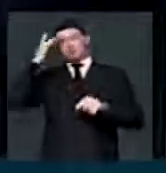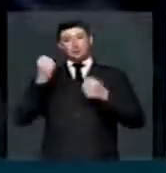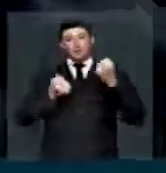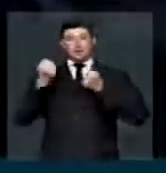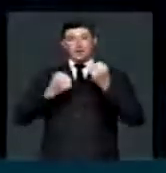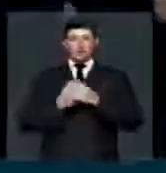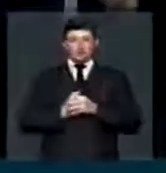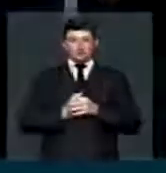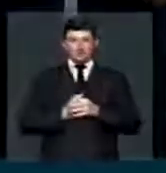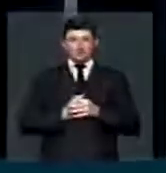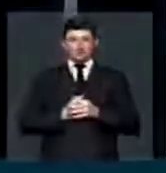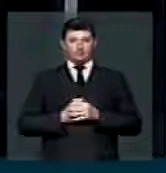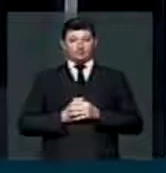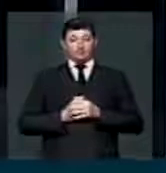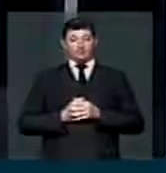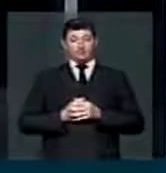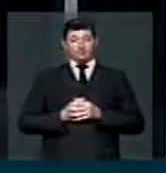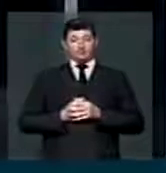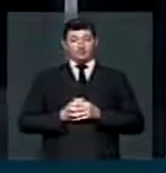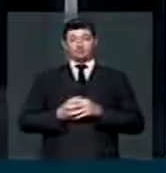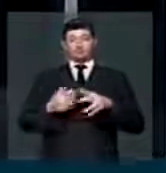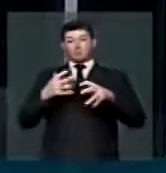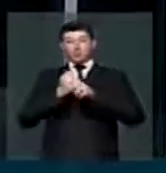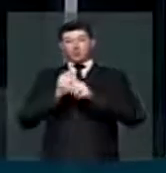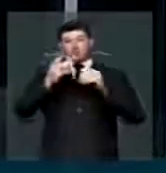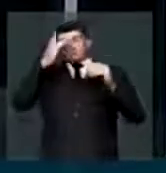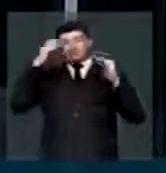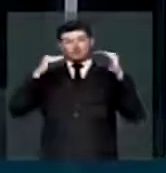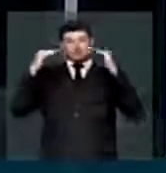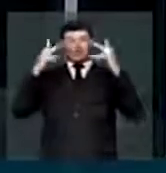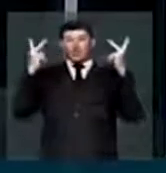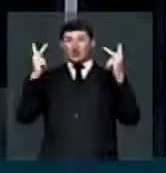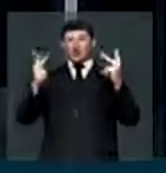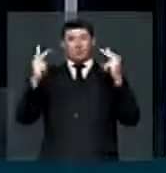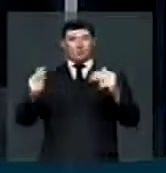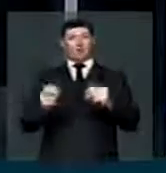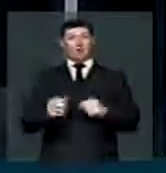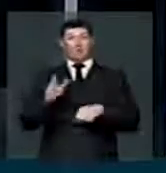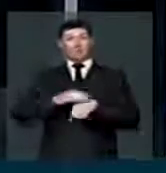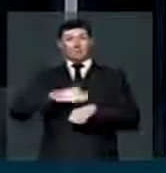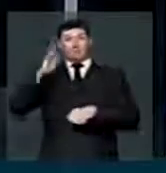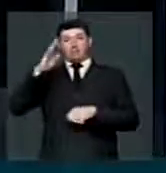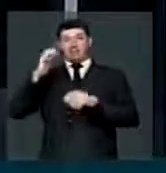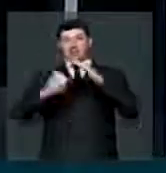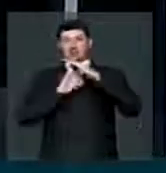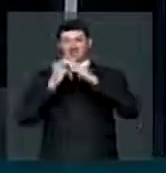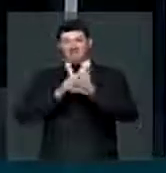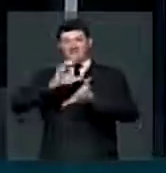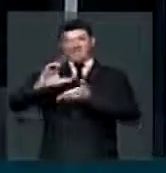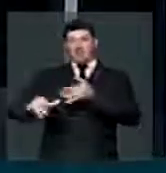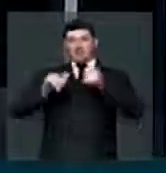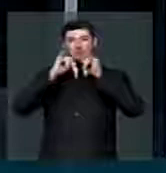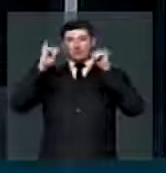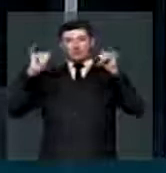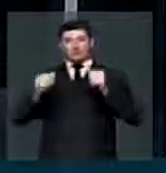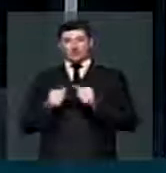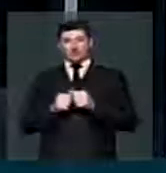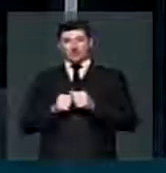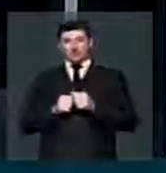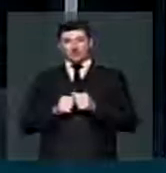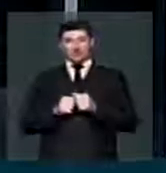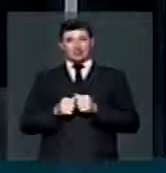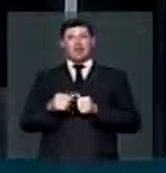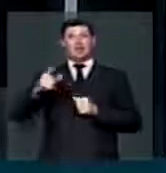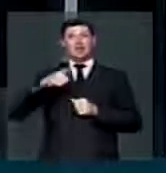trânsito. É diretamente proporcional. Quanto mais estas empresas investem em publicidade,